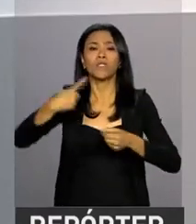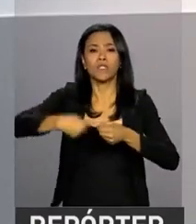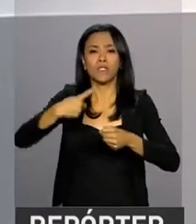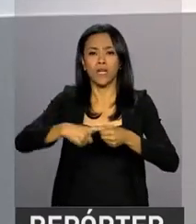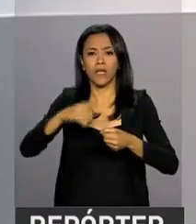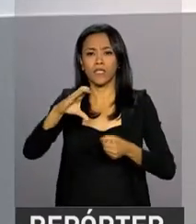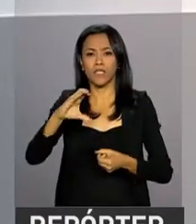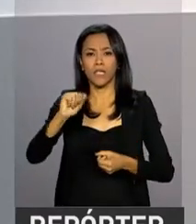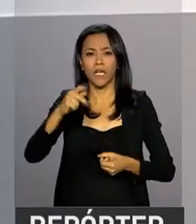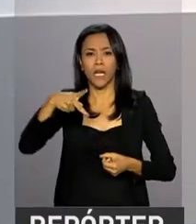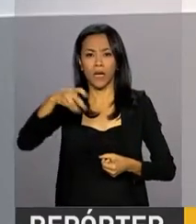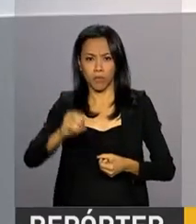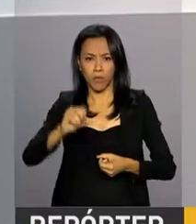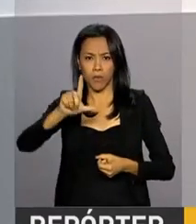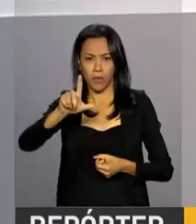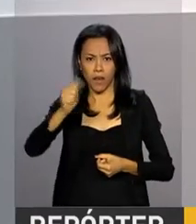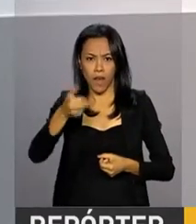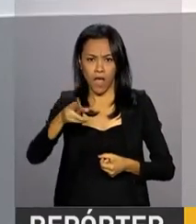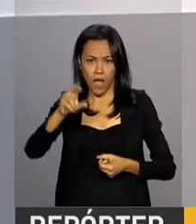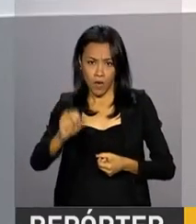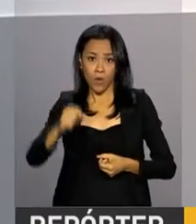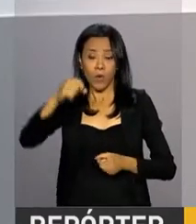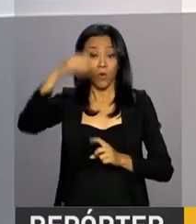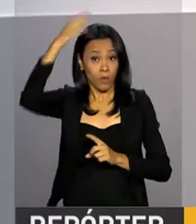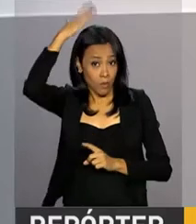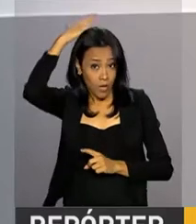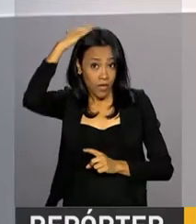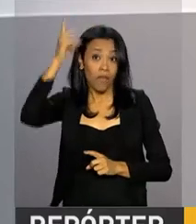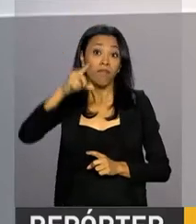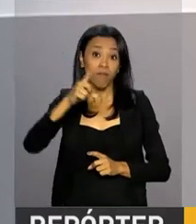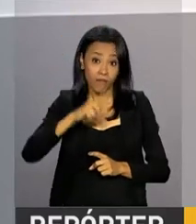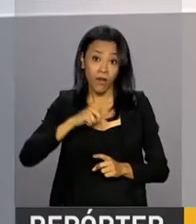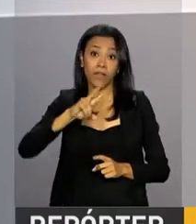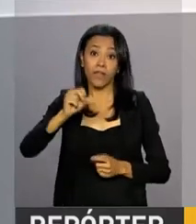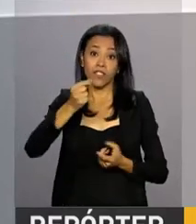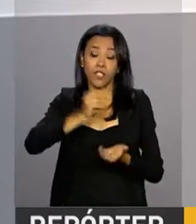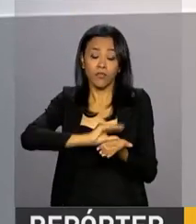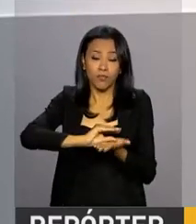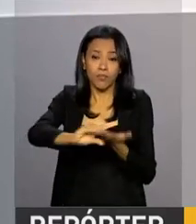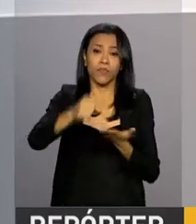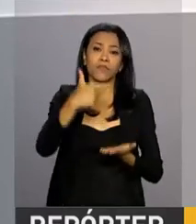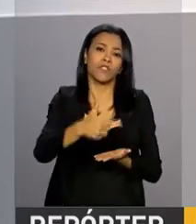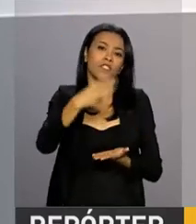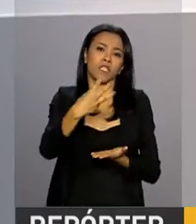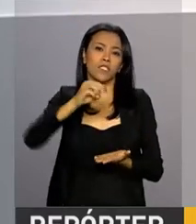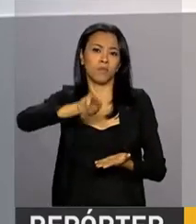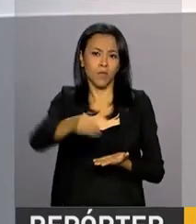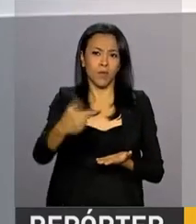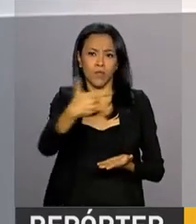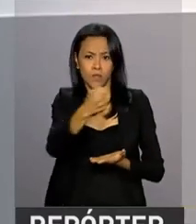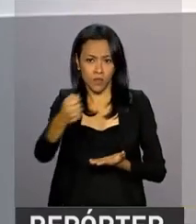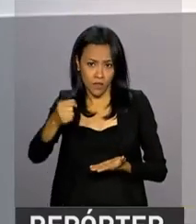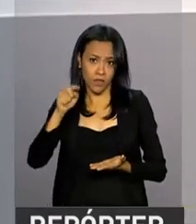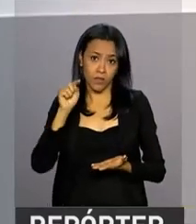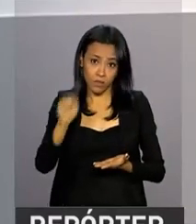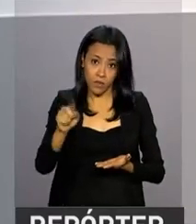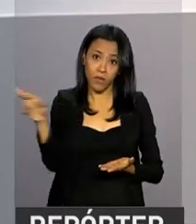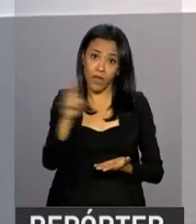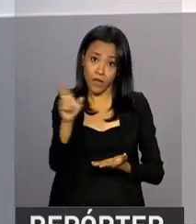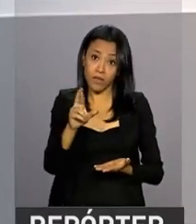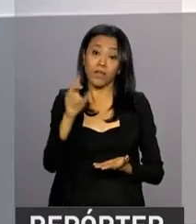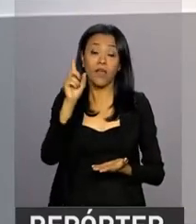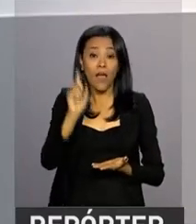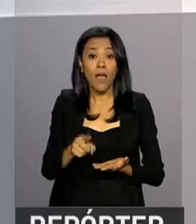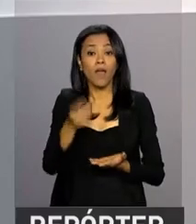vai contar com repasse de 23 milhões e duzentos mil reais o recurso vai ser incorporado ao limite financeiro anual de